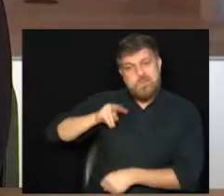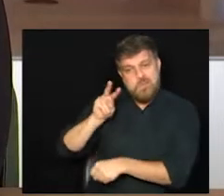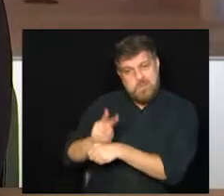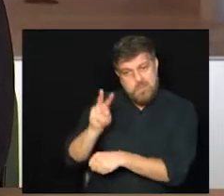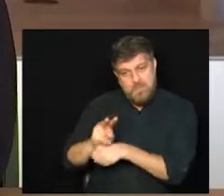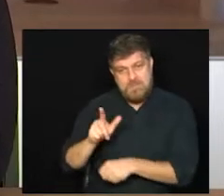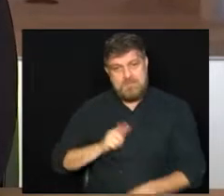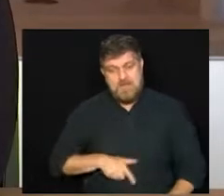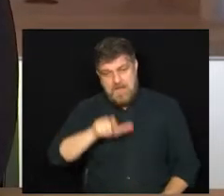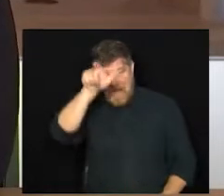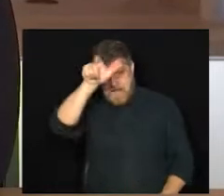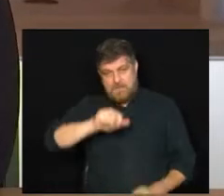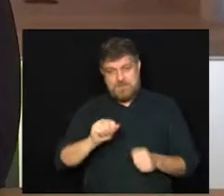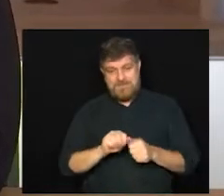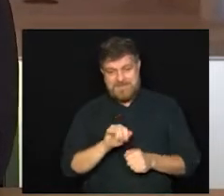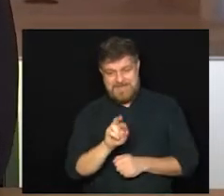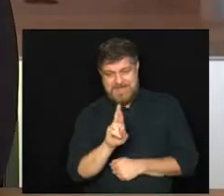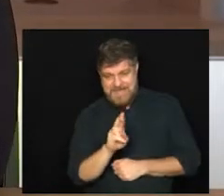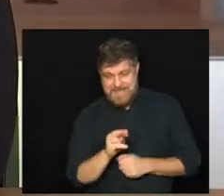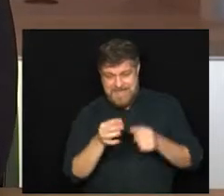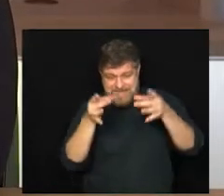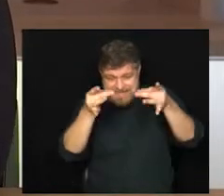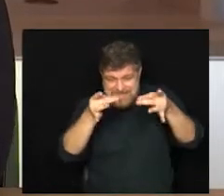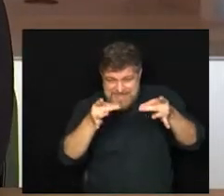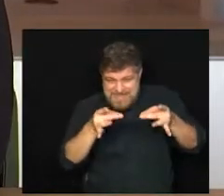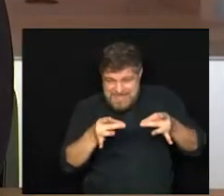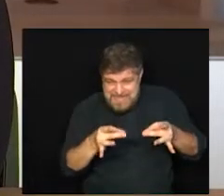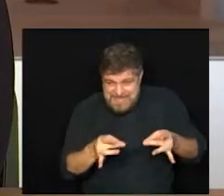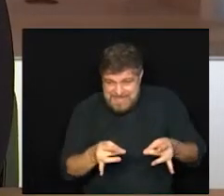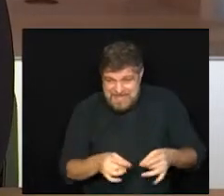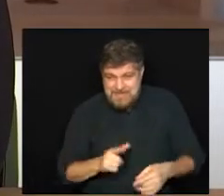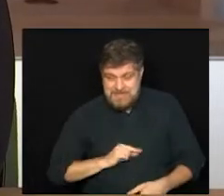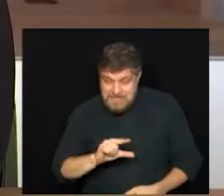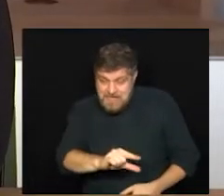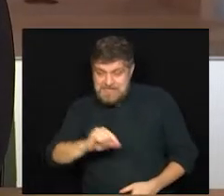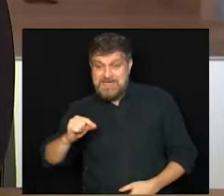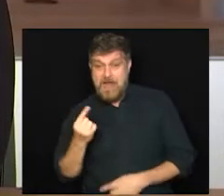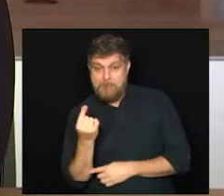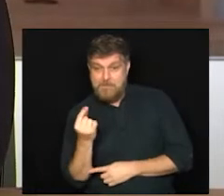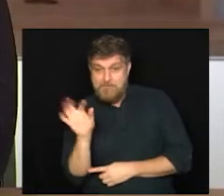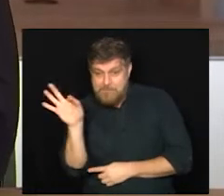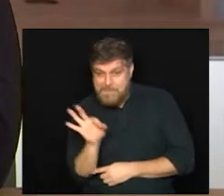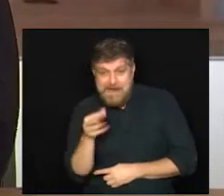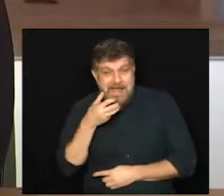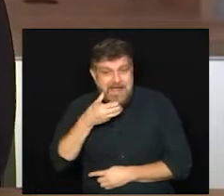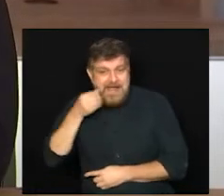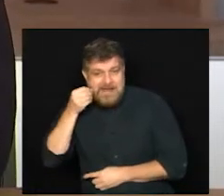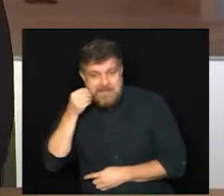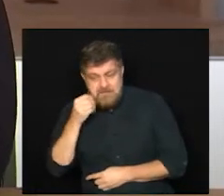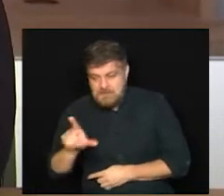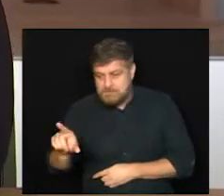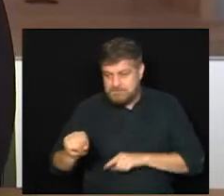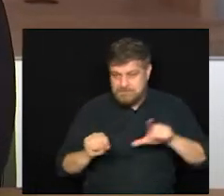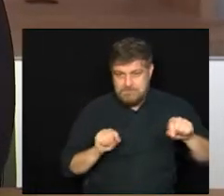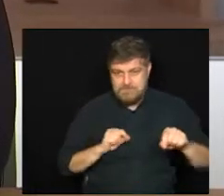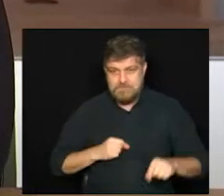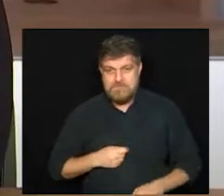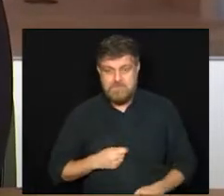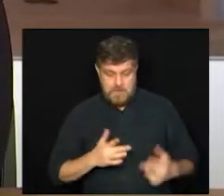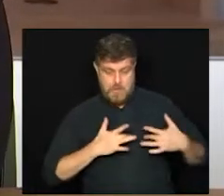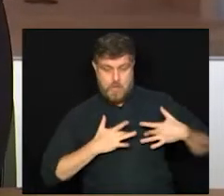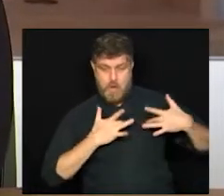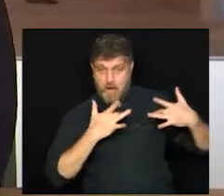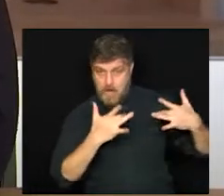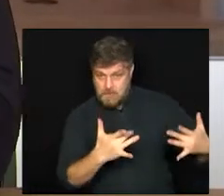declaração completa, na declaração simplificada não é possível, tá? Você vai escolher a opção doações diretamente